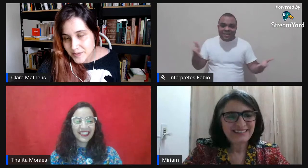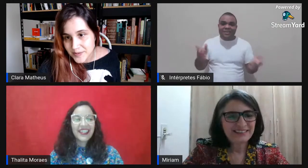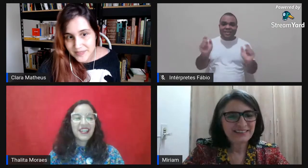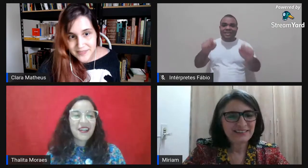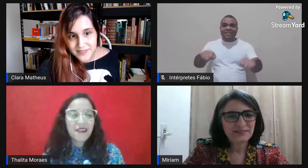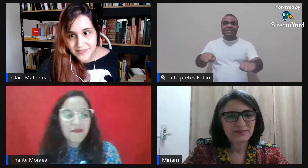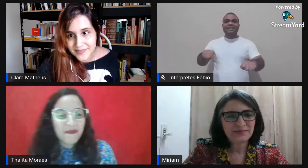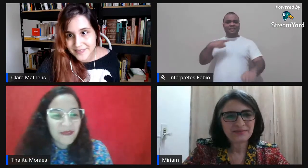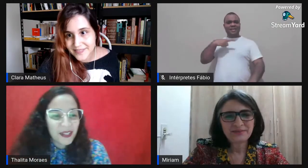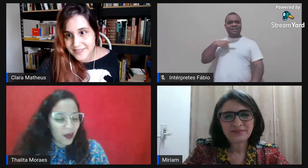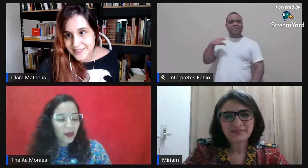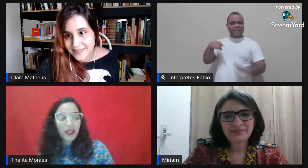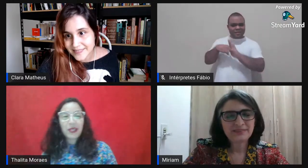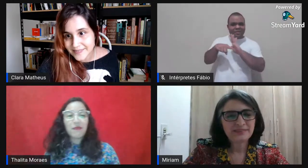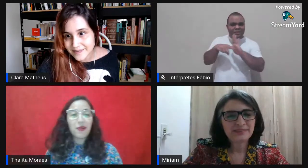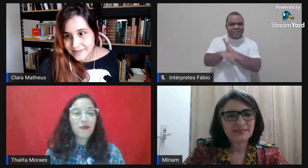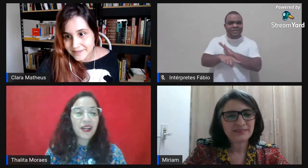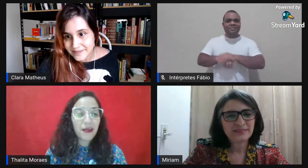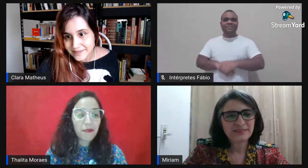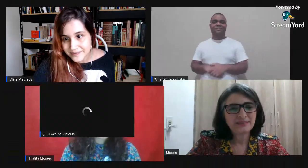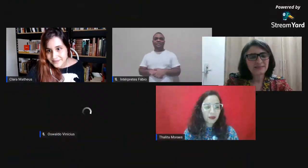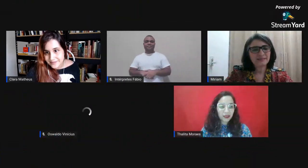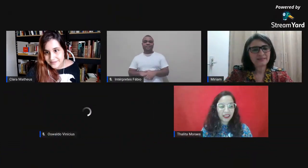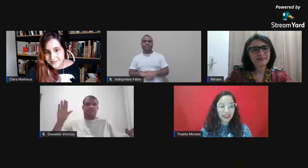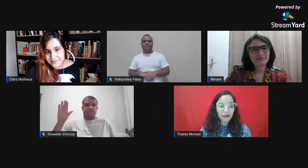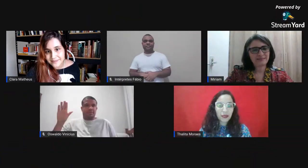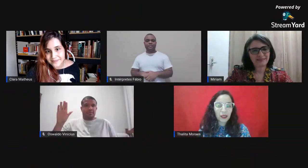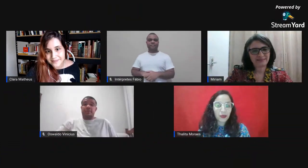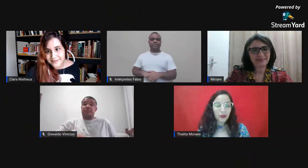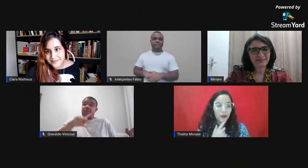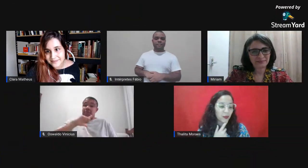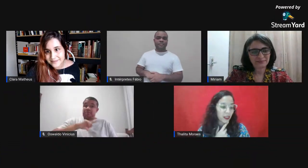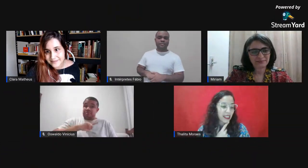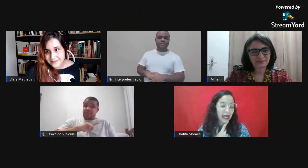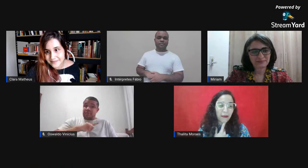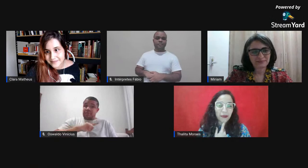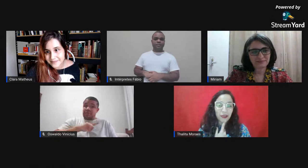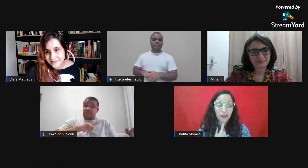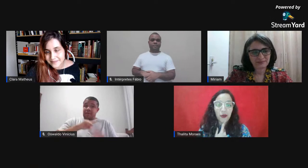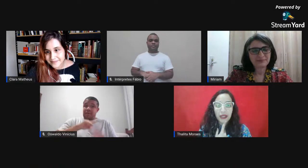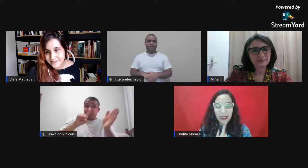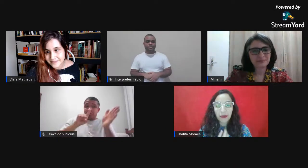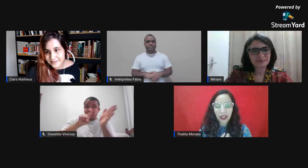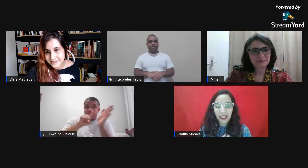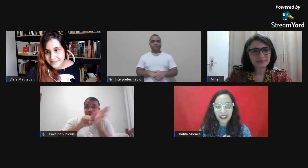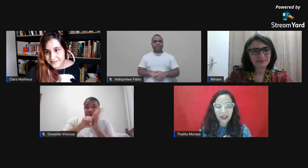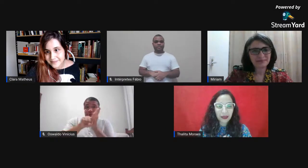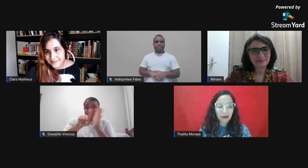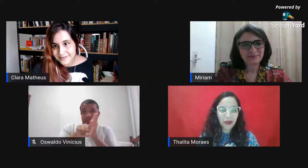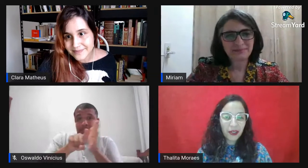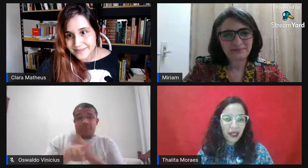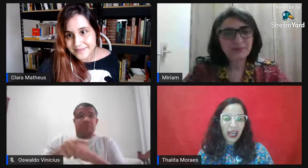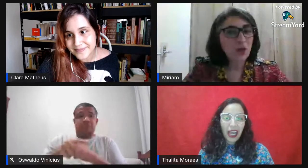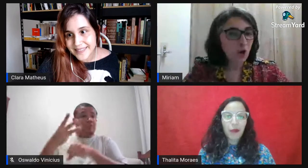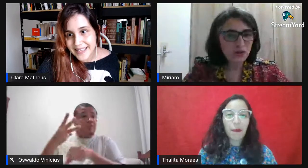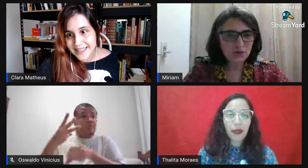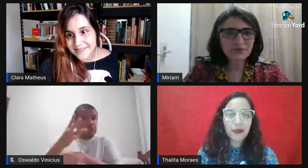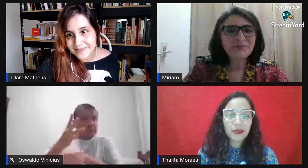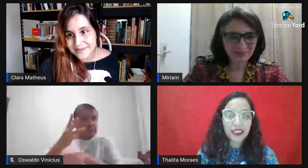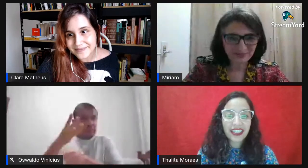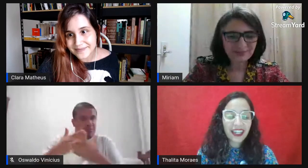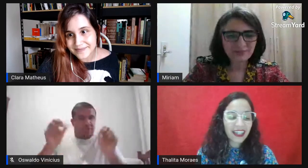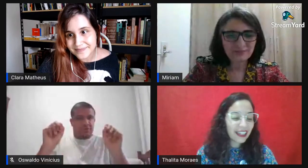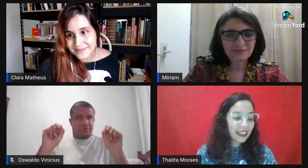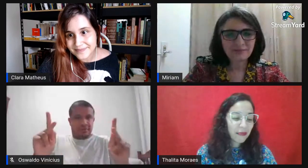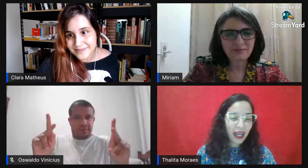Vamos com Pessoal eu recebi uma pergunta aqui pelo WhatsApp eu já vou começar por ela então tá bom é uma